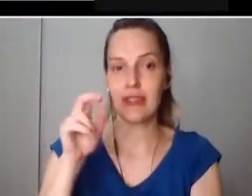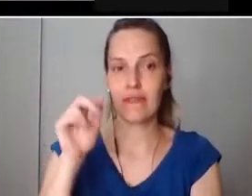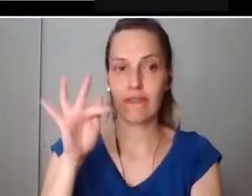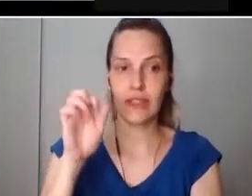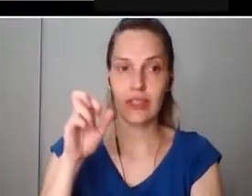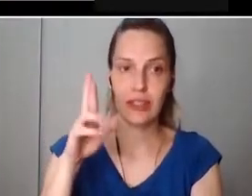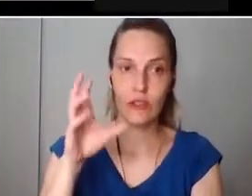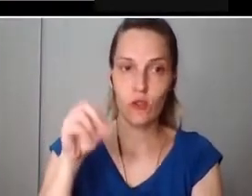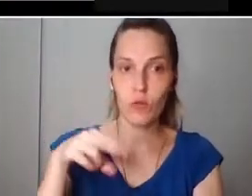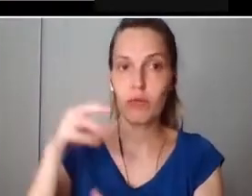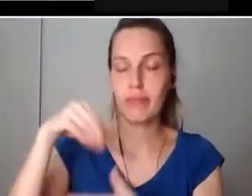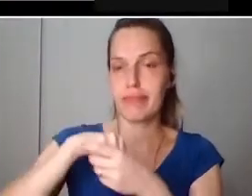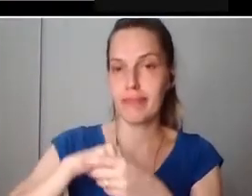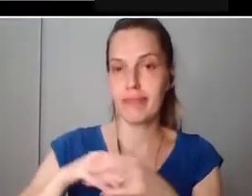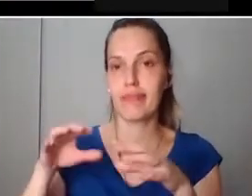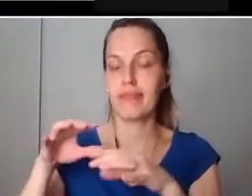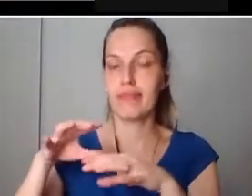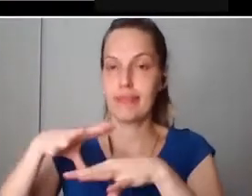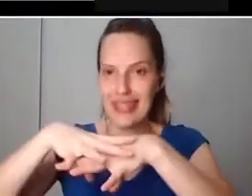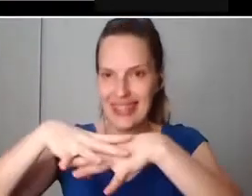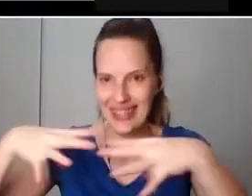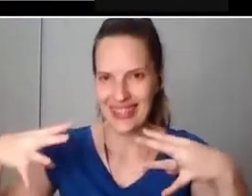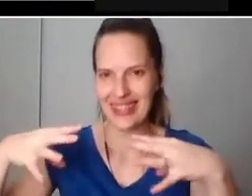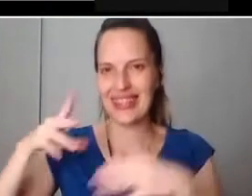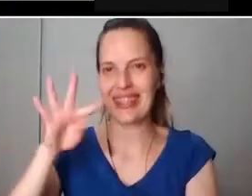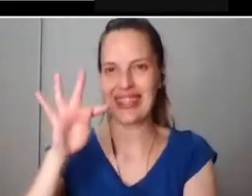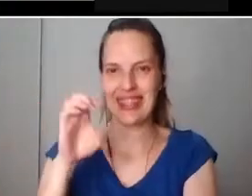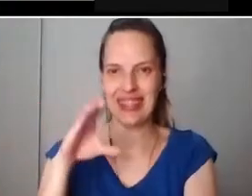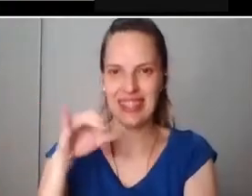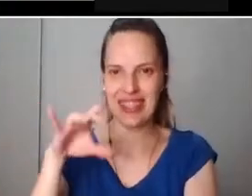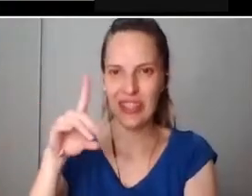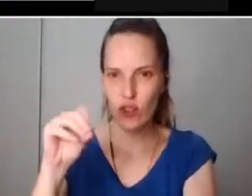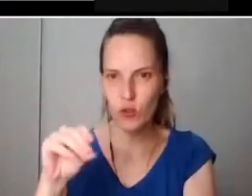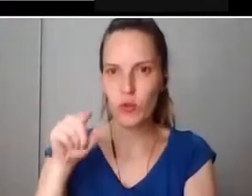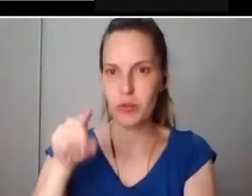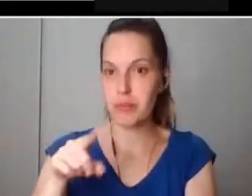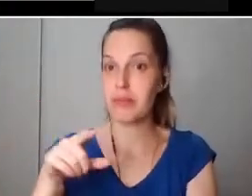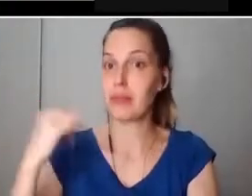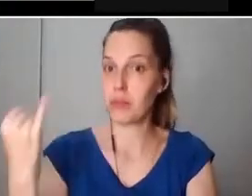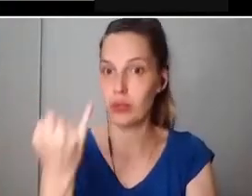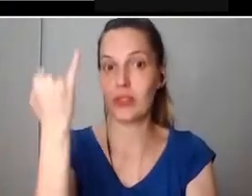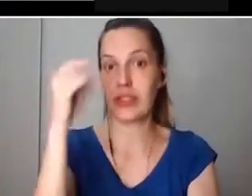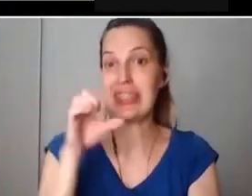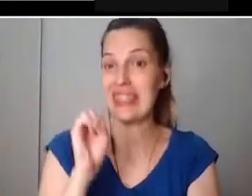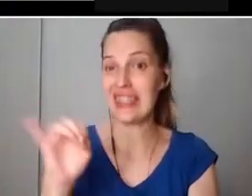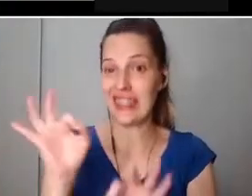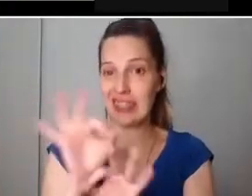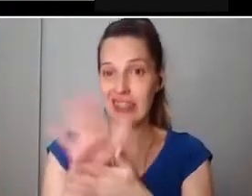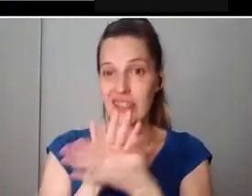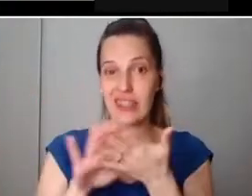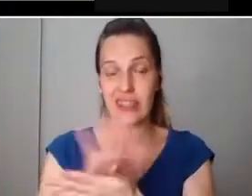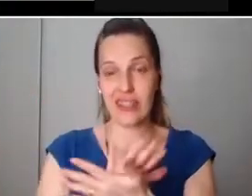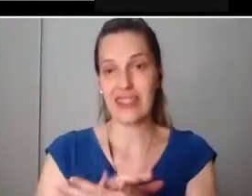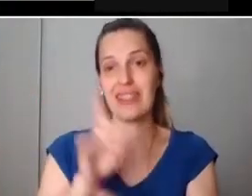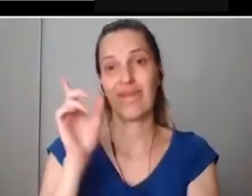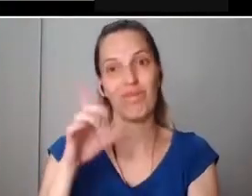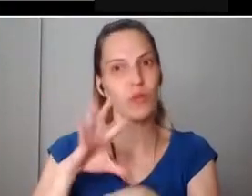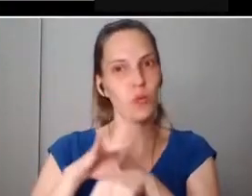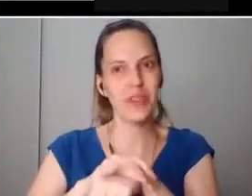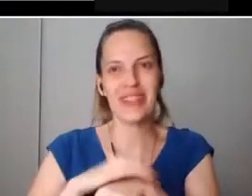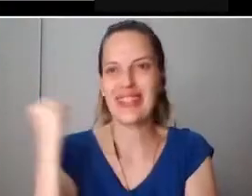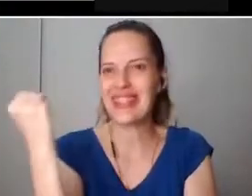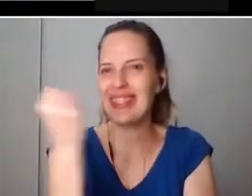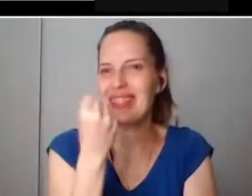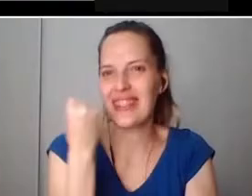tecido tem maior susceptibilidade, tem mais doença grave, né? Tem vários trabalhos mostrando isso. Então, essa resposta aqui é muito